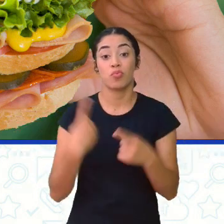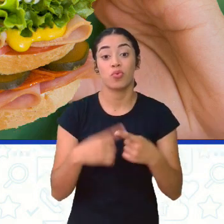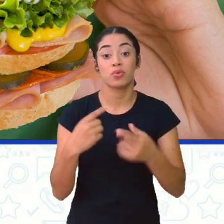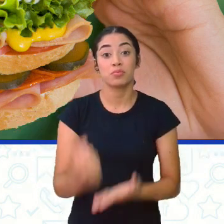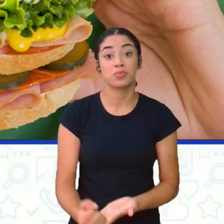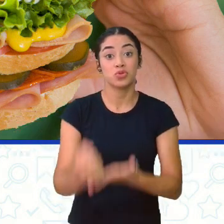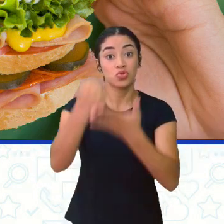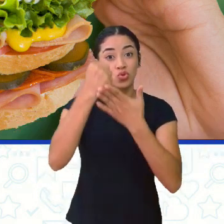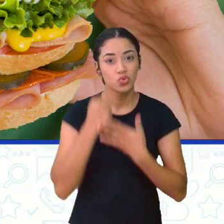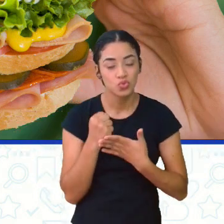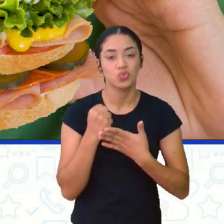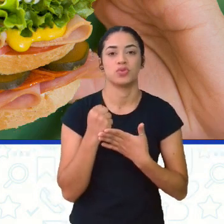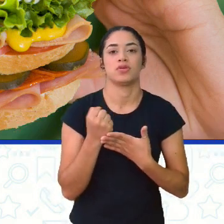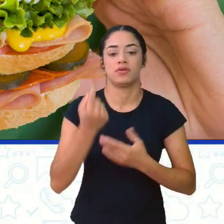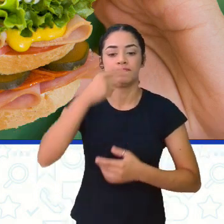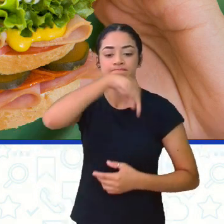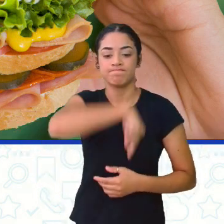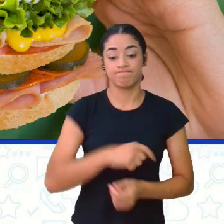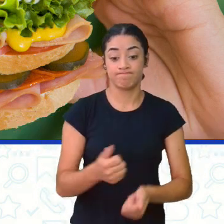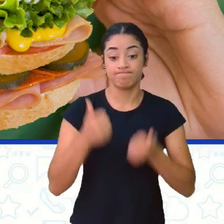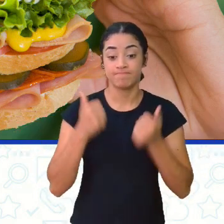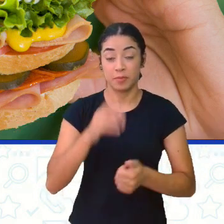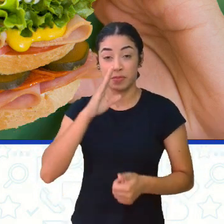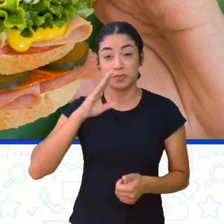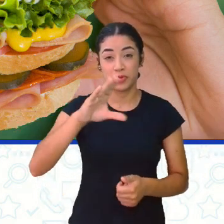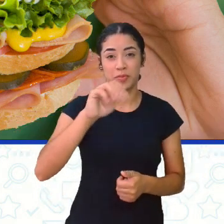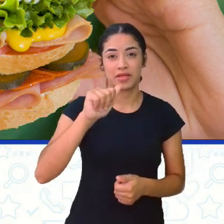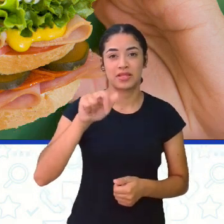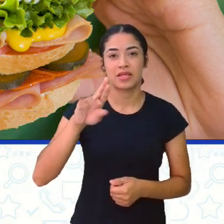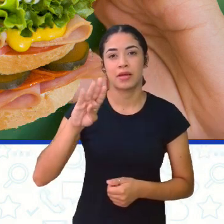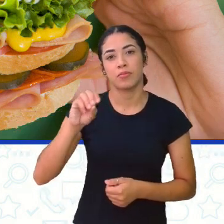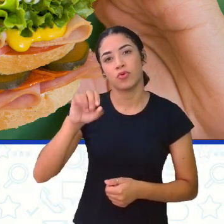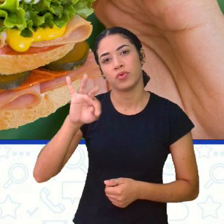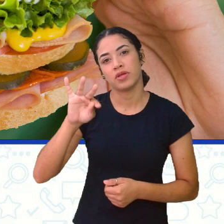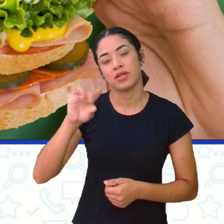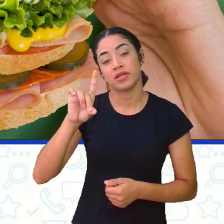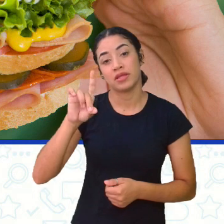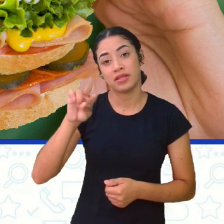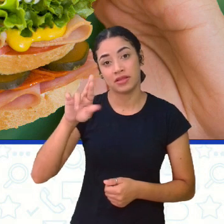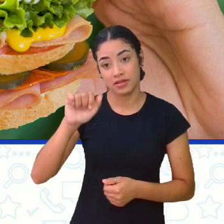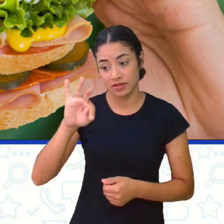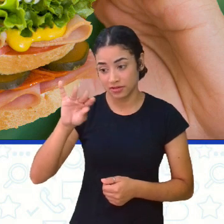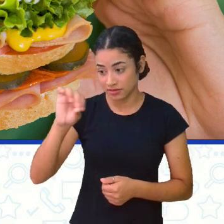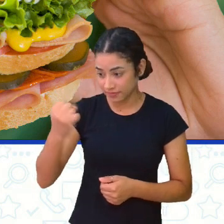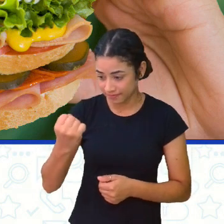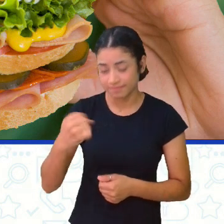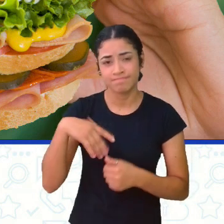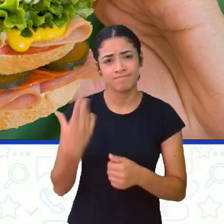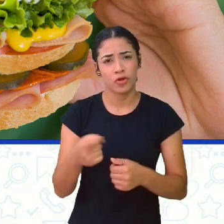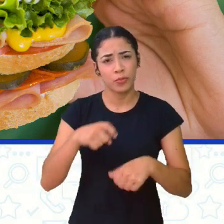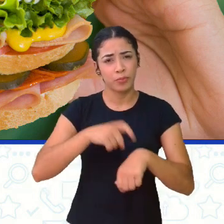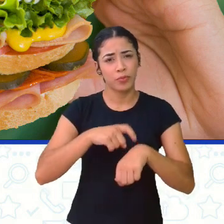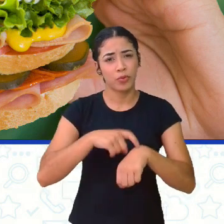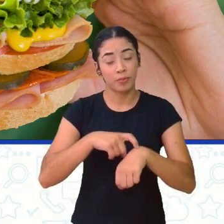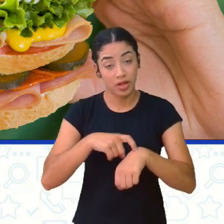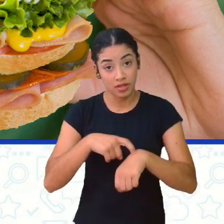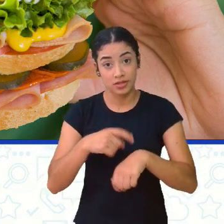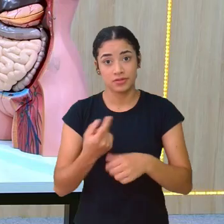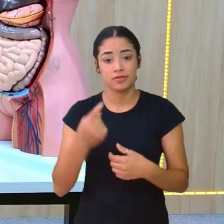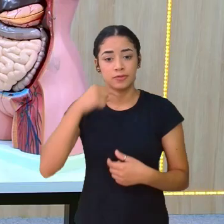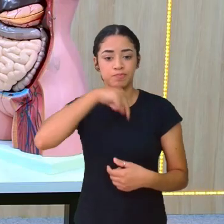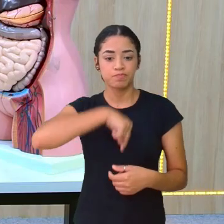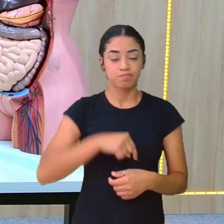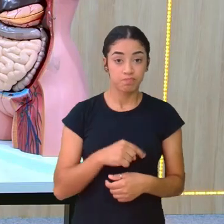dos carboidratos. Aí a gente também vai ter que, no momento de deglutição, é um processo químico, é um